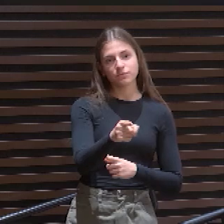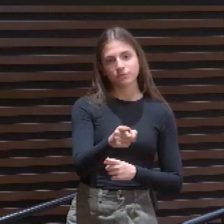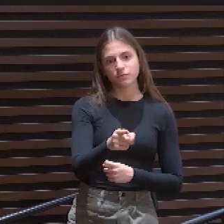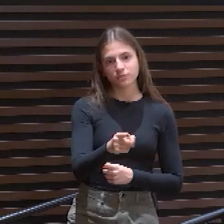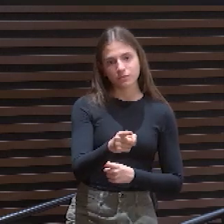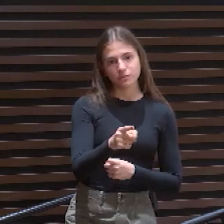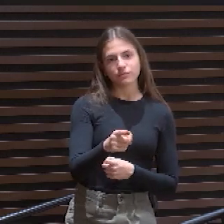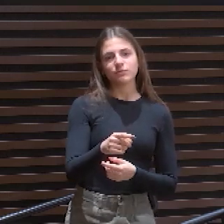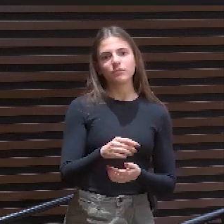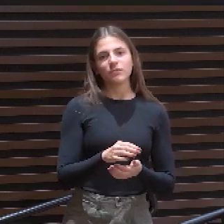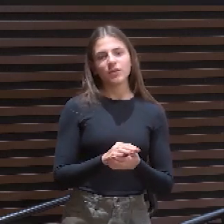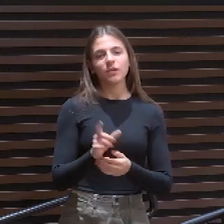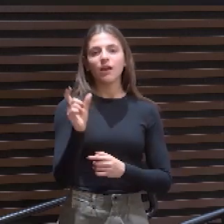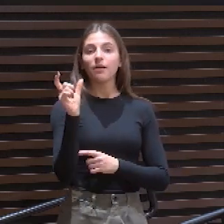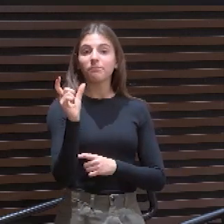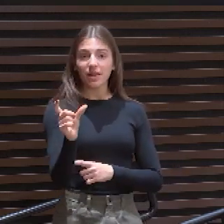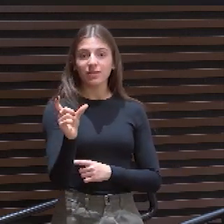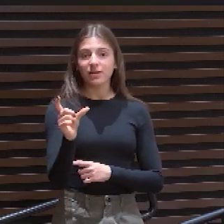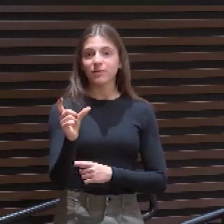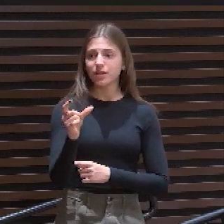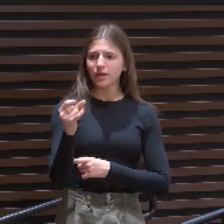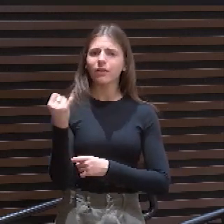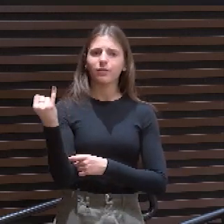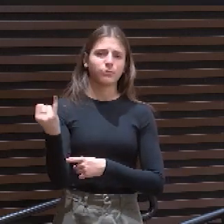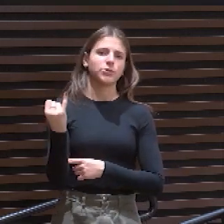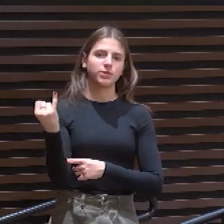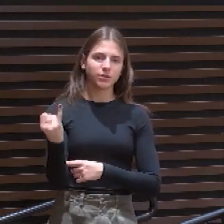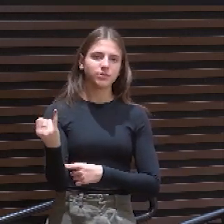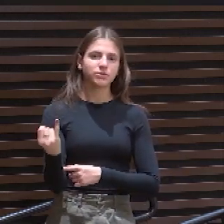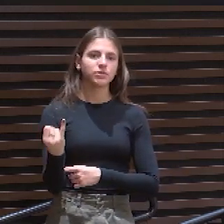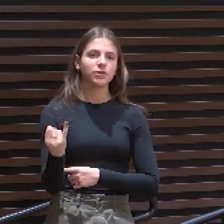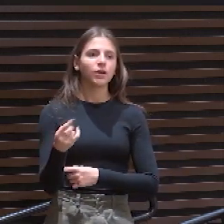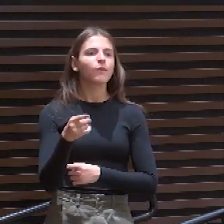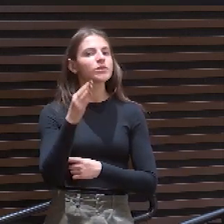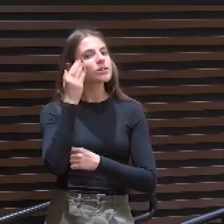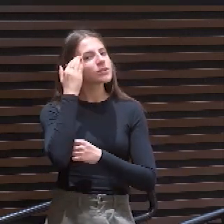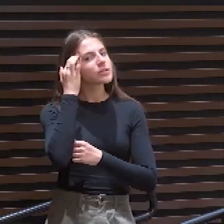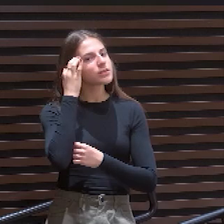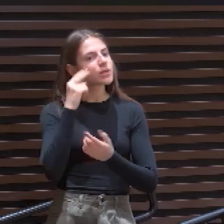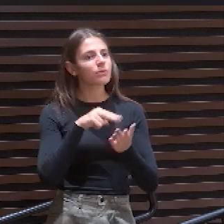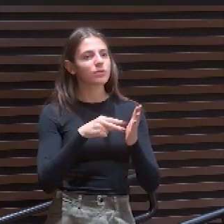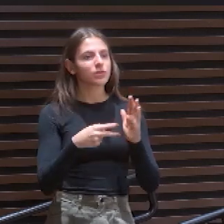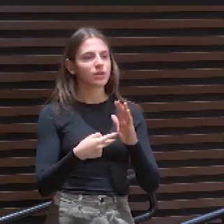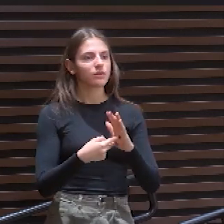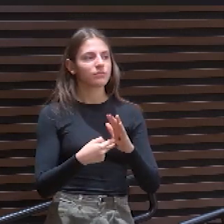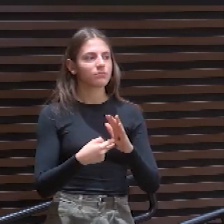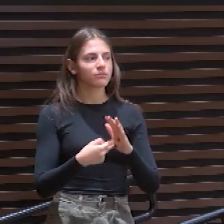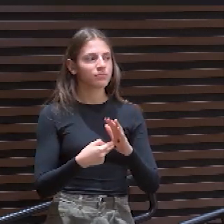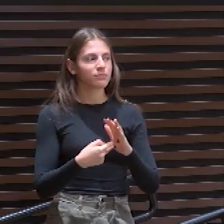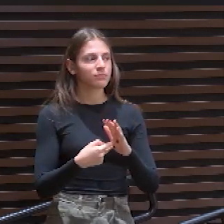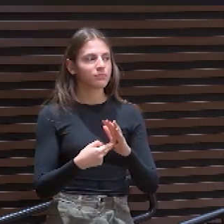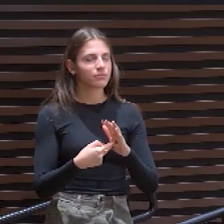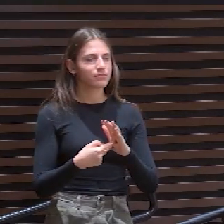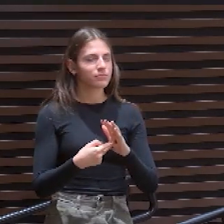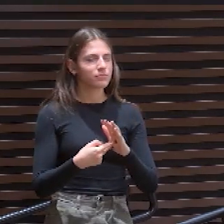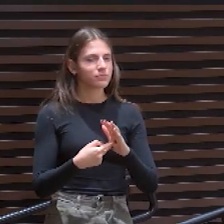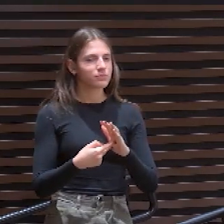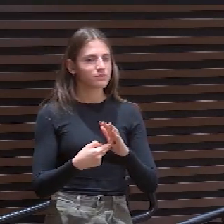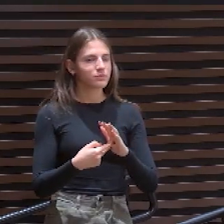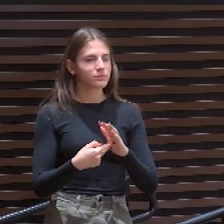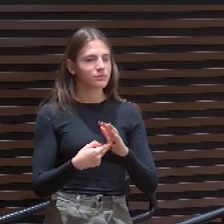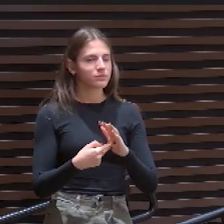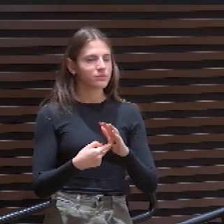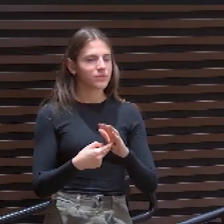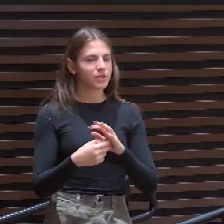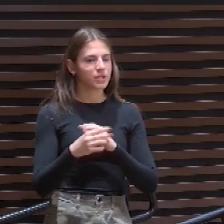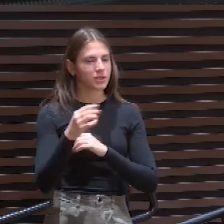palavra é muito significativa. Vocês sabem qual que é o significado de diabolos em grego?